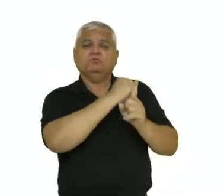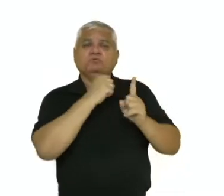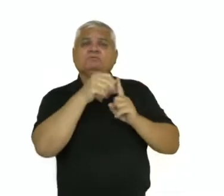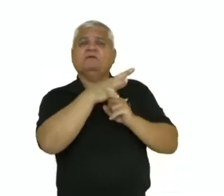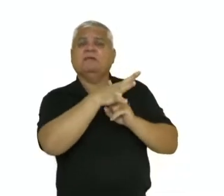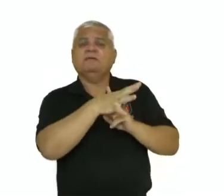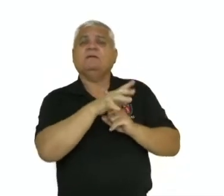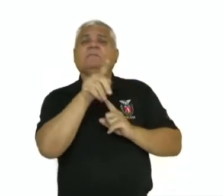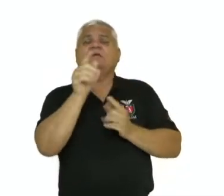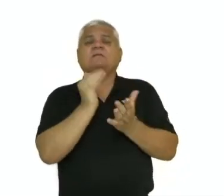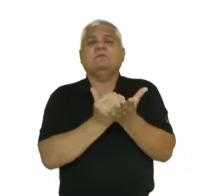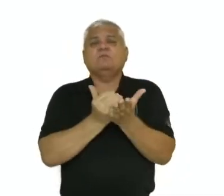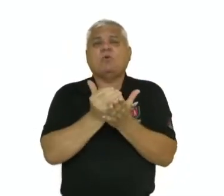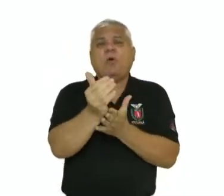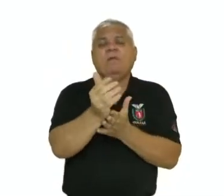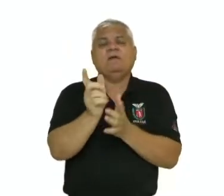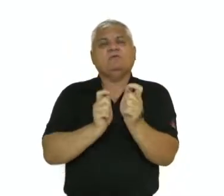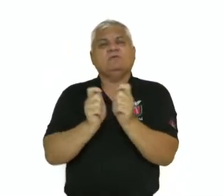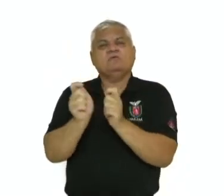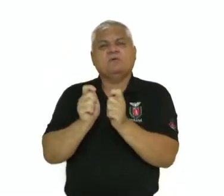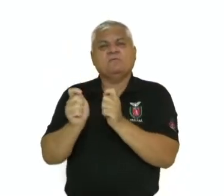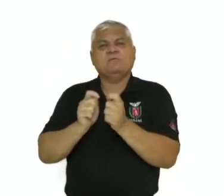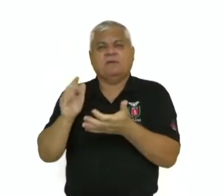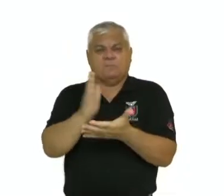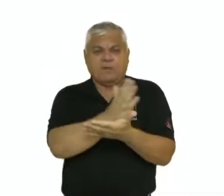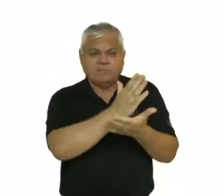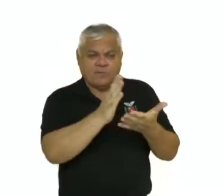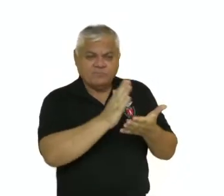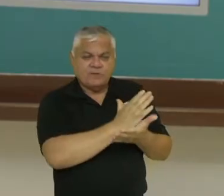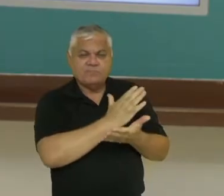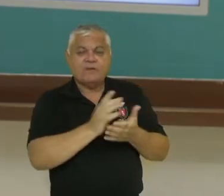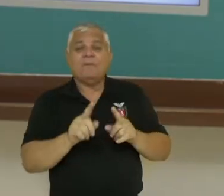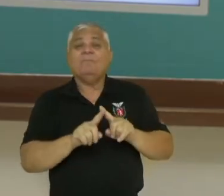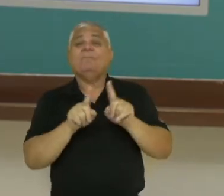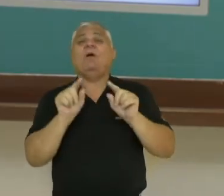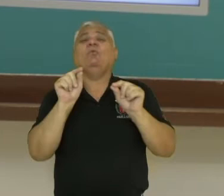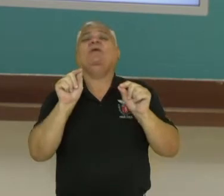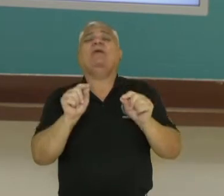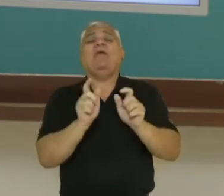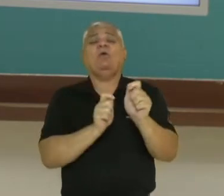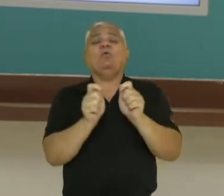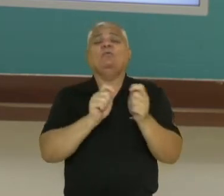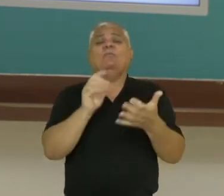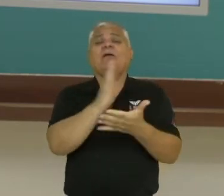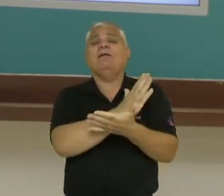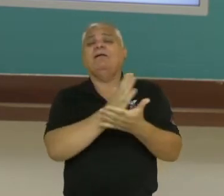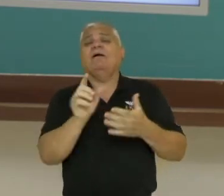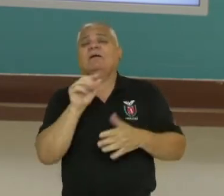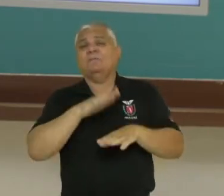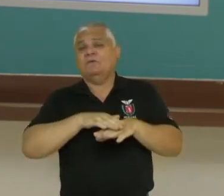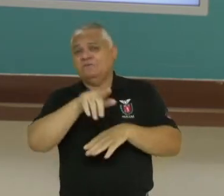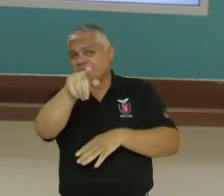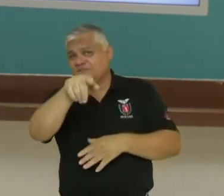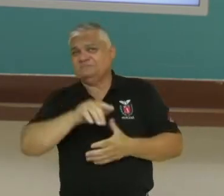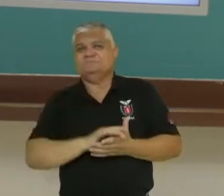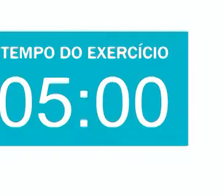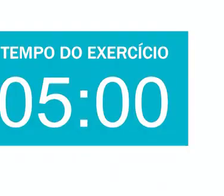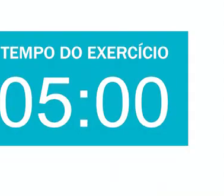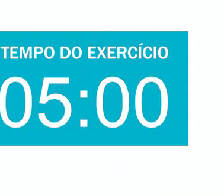e introduziram a economia planificada. Mas afinal, o que é economia planificada? Agora é com vocês.